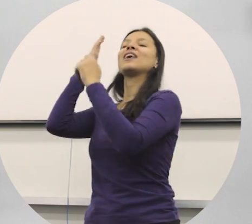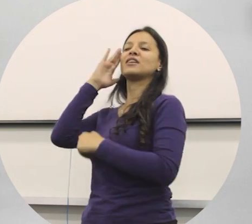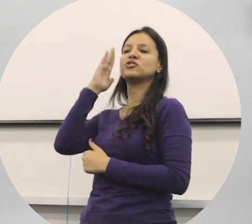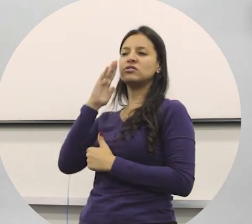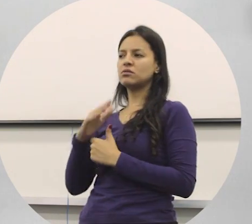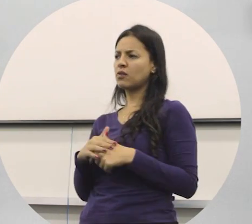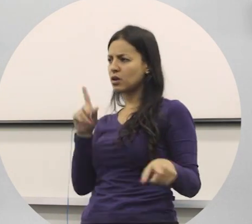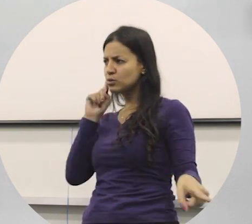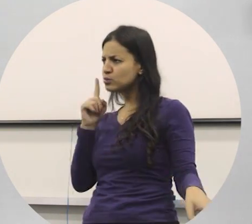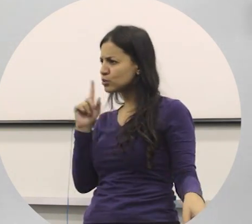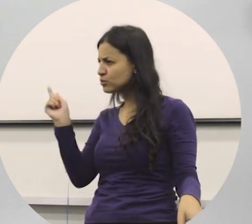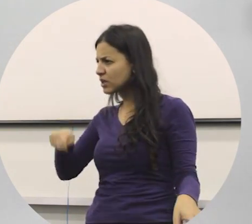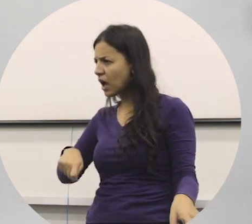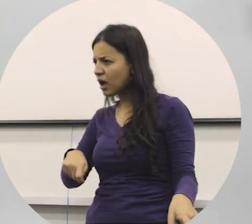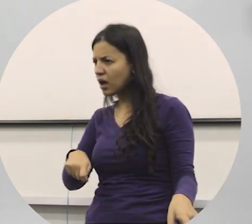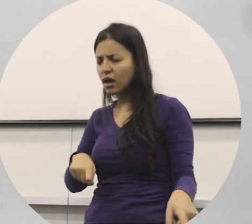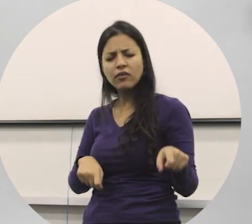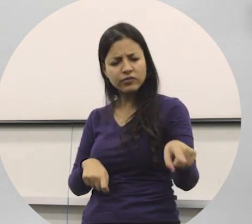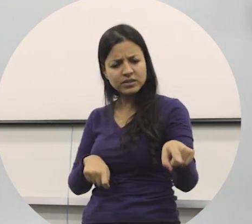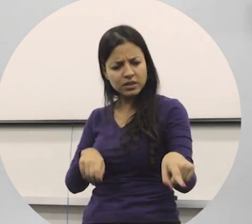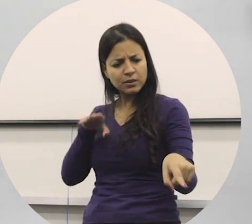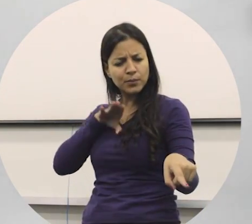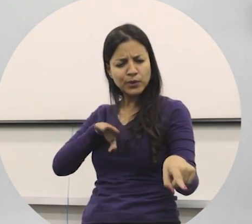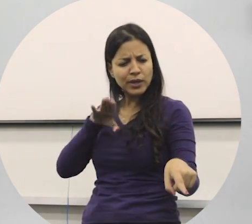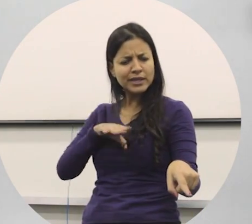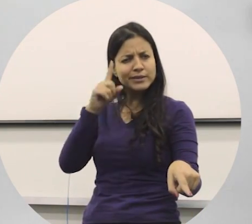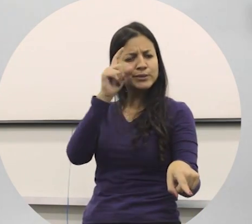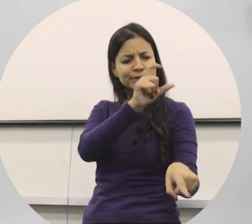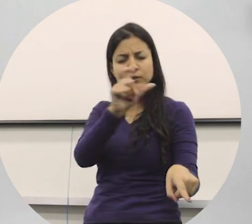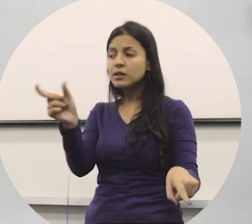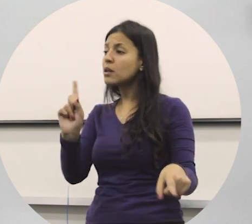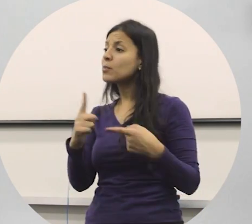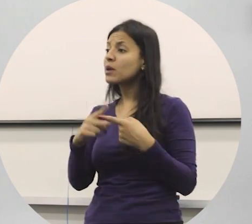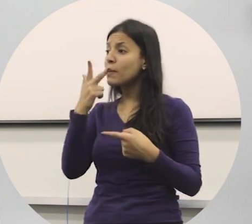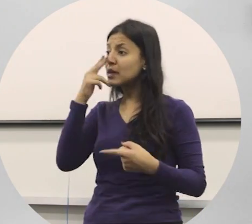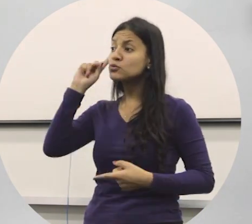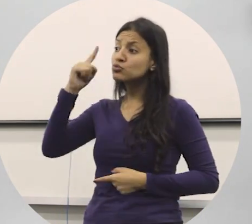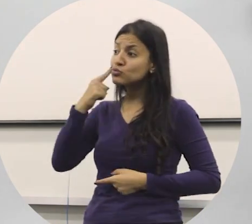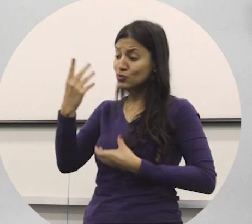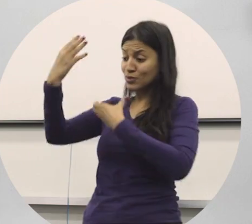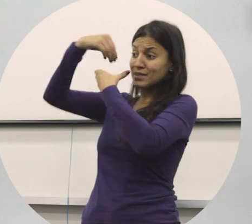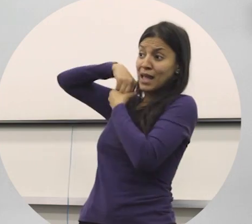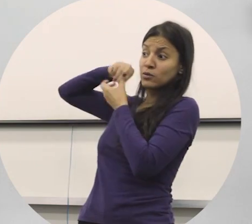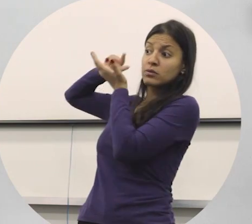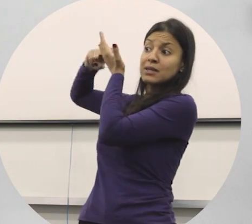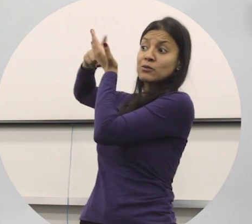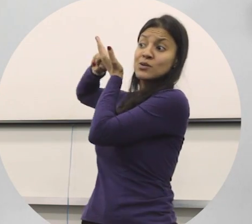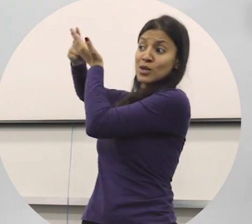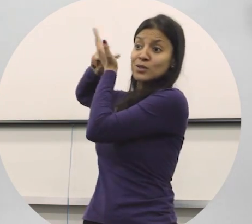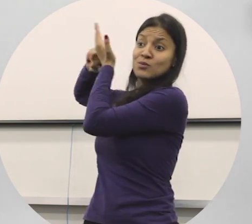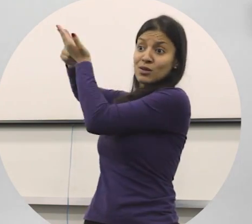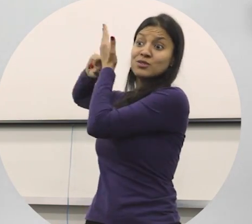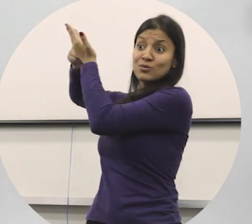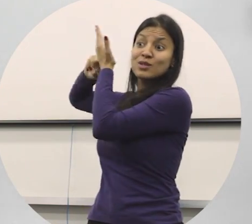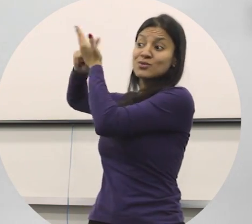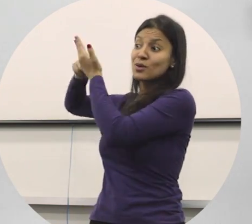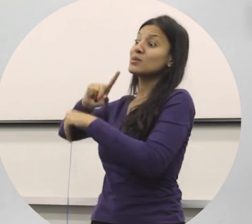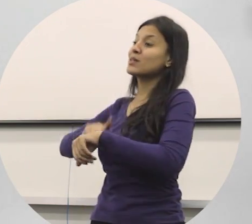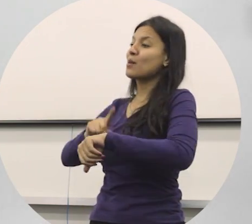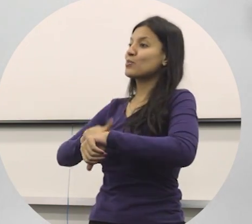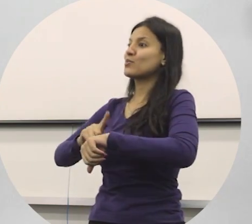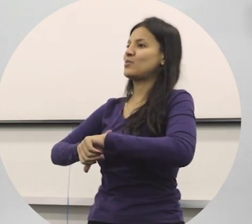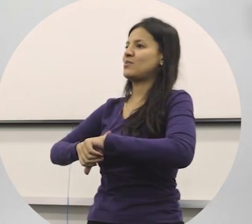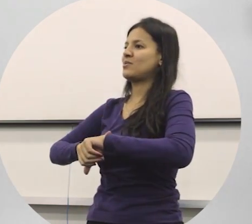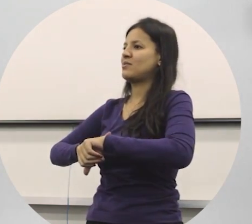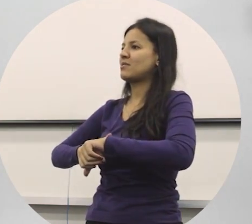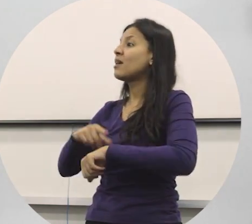aprendendo português, usar línguas sinais. Ele sempre vai ter esse processo tradutório acontecendo, porque não existe